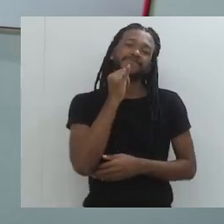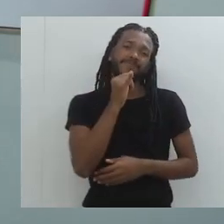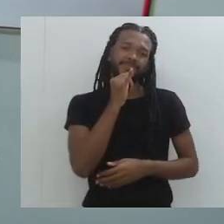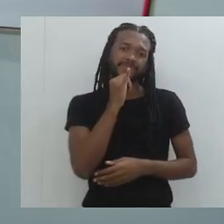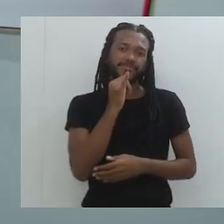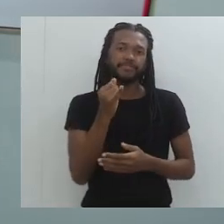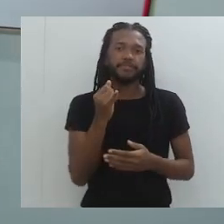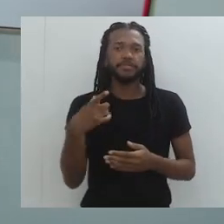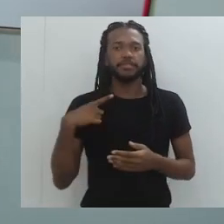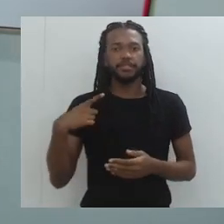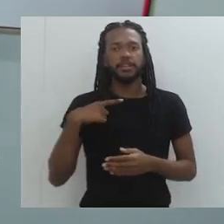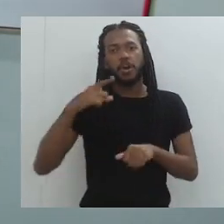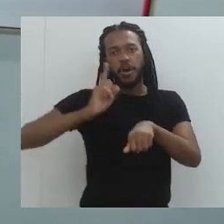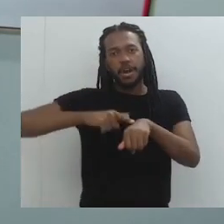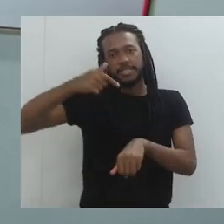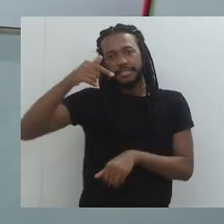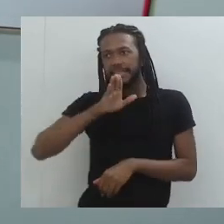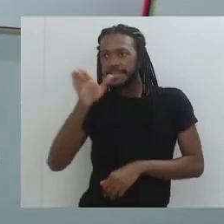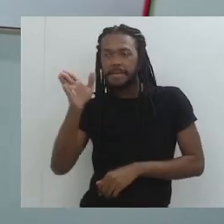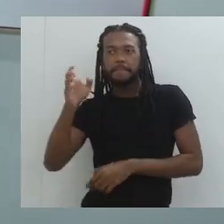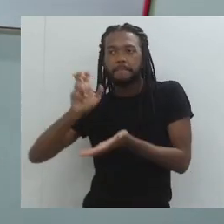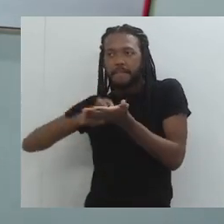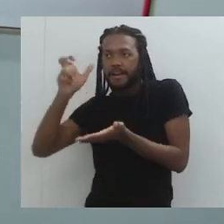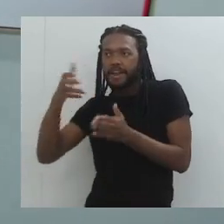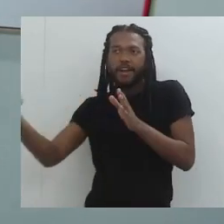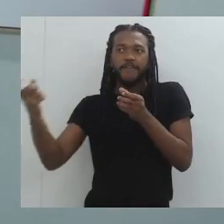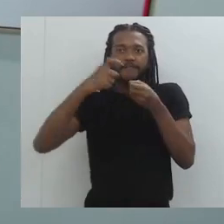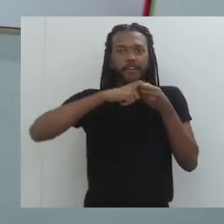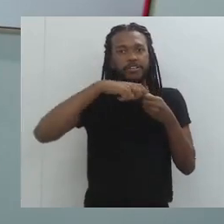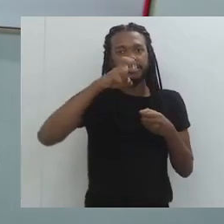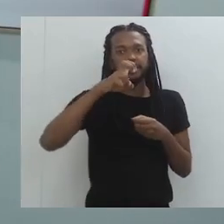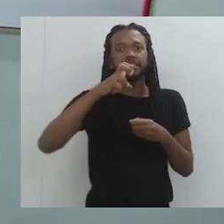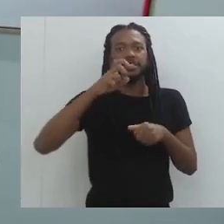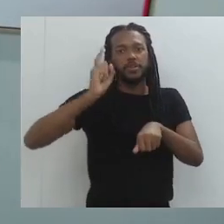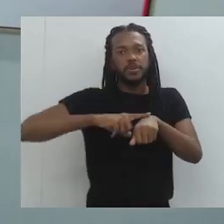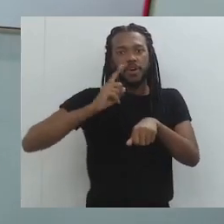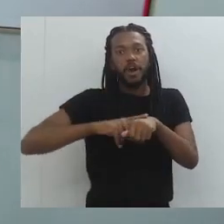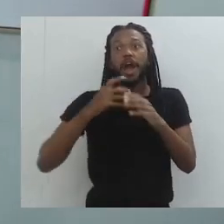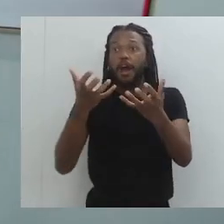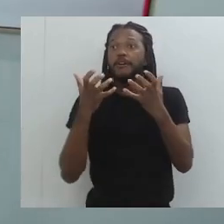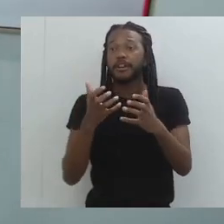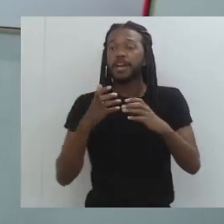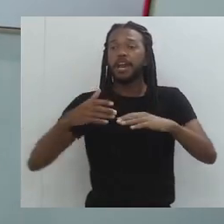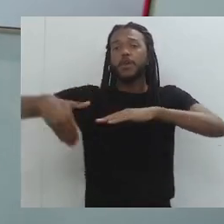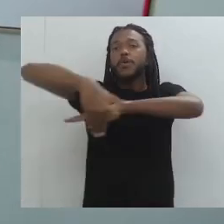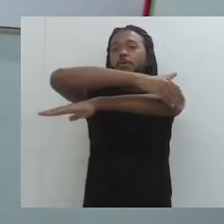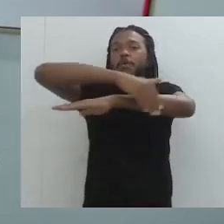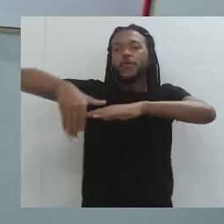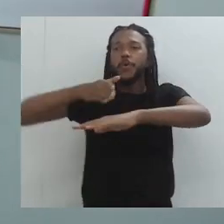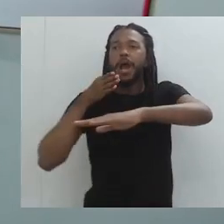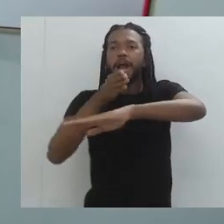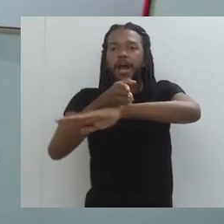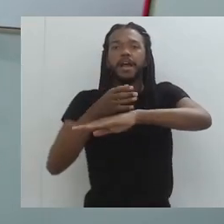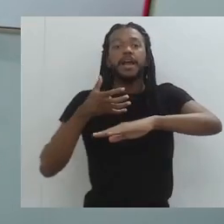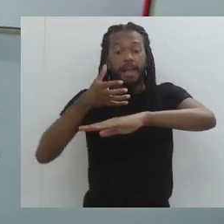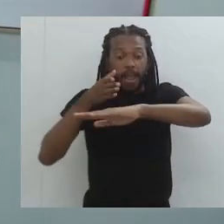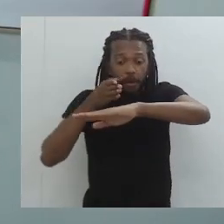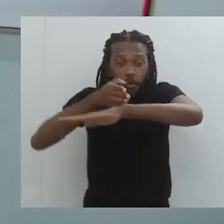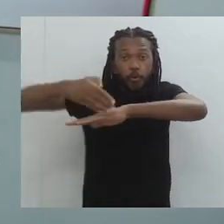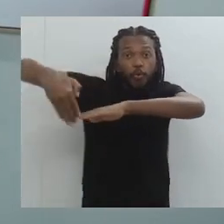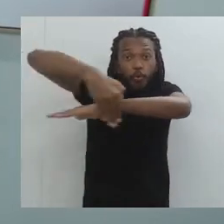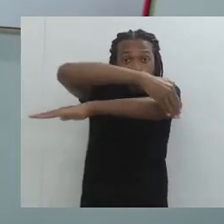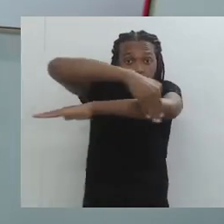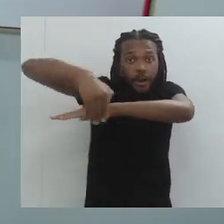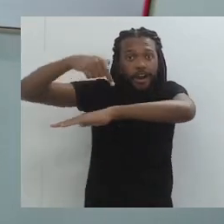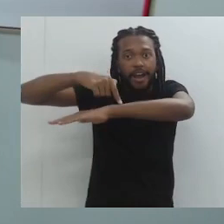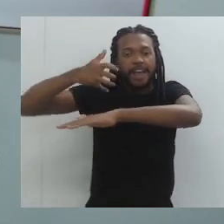mãe, 7 horas você ia para a escola, chegava em casa 5 horas, aí jantava, dizia, mãe, eu quero ir para a rua. Então, ia para a rua pra justamente